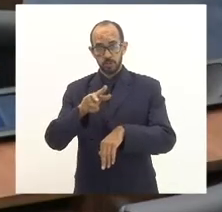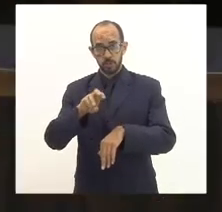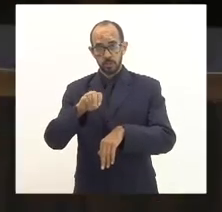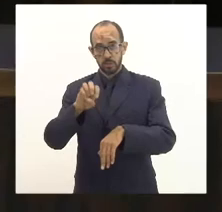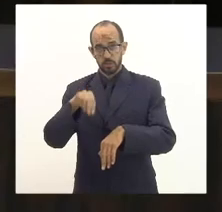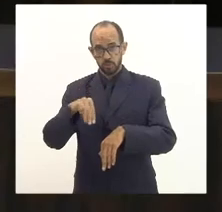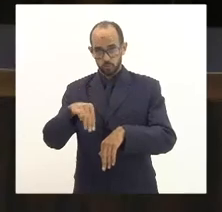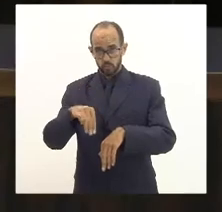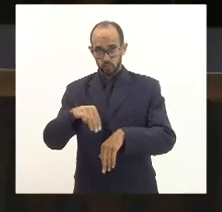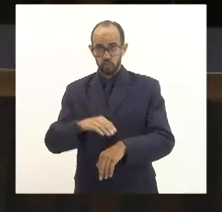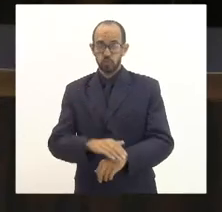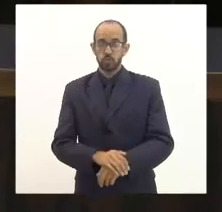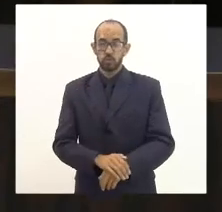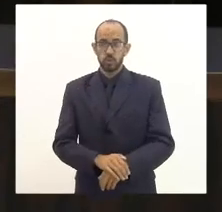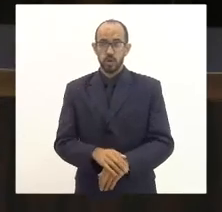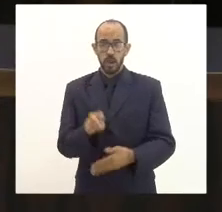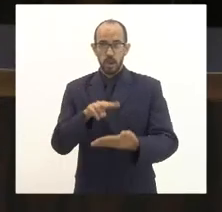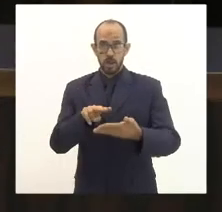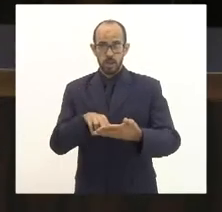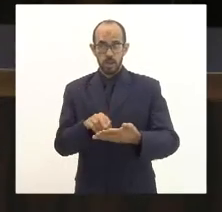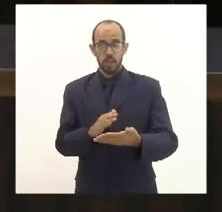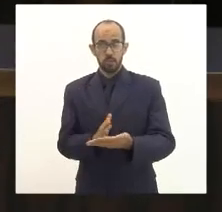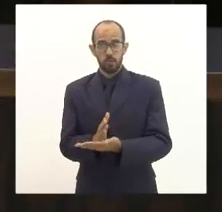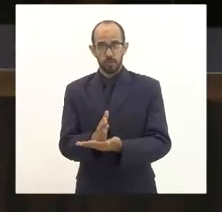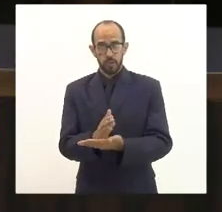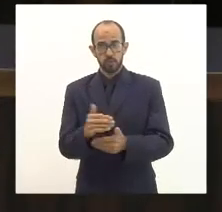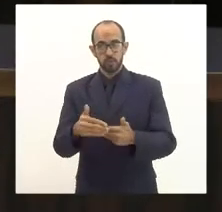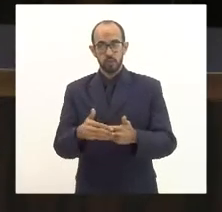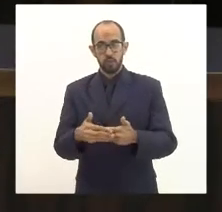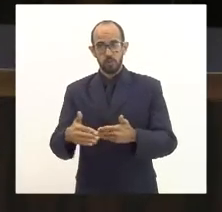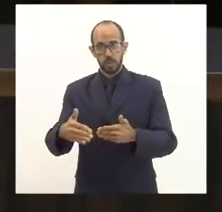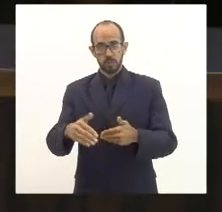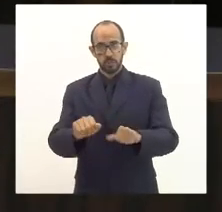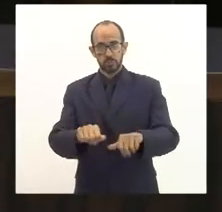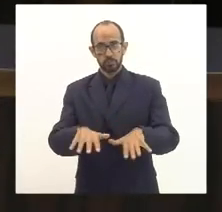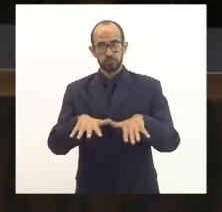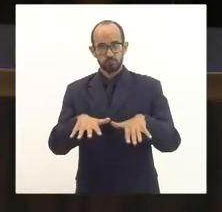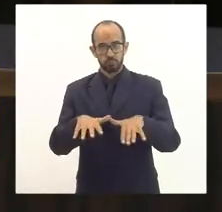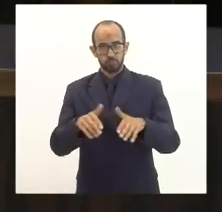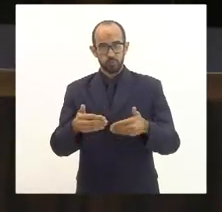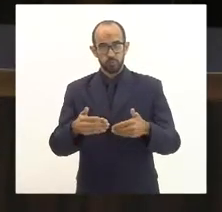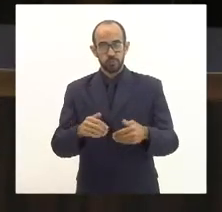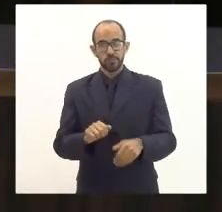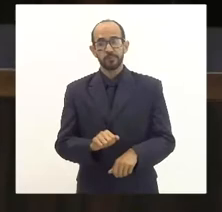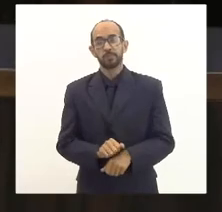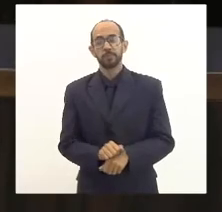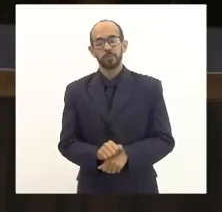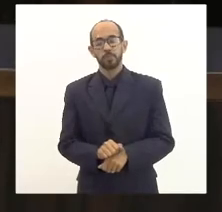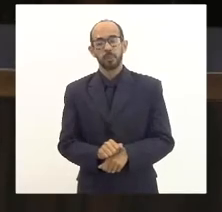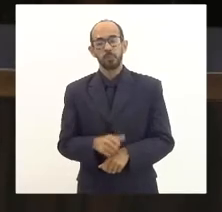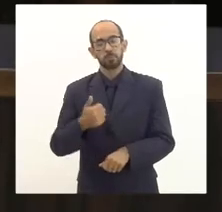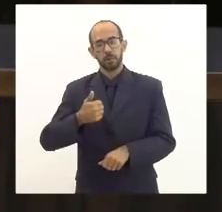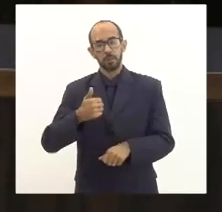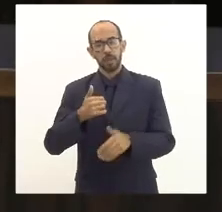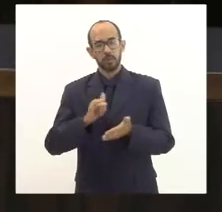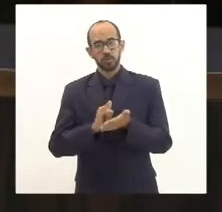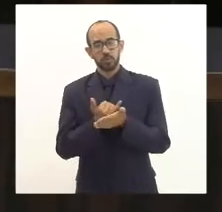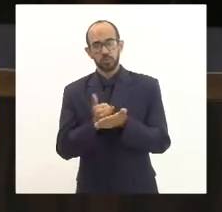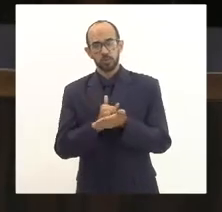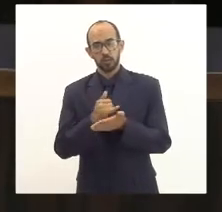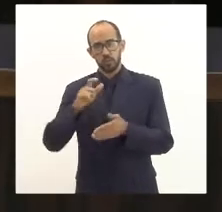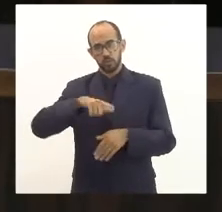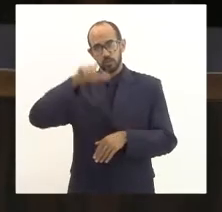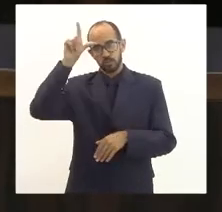o líder aprovada a ata passa seu expediente Inicial primeiro orador inscrito é o Nobre Deputado Luiz Paulo